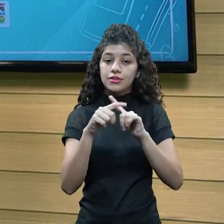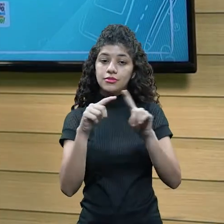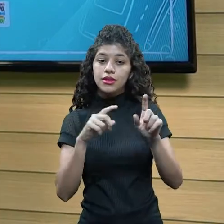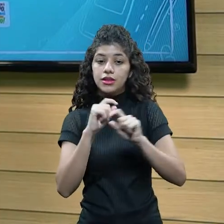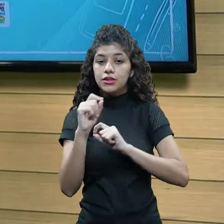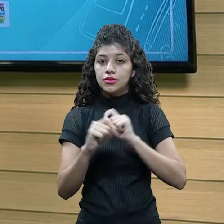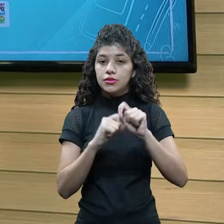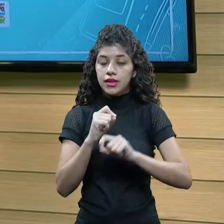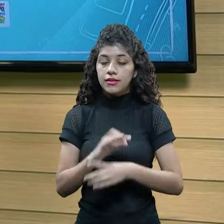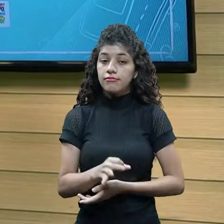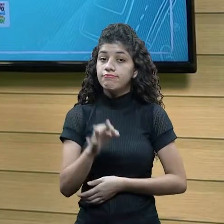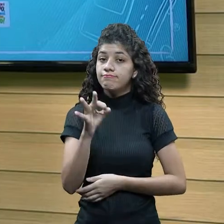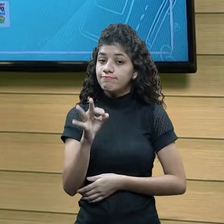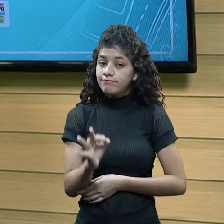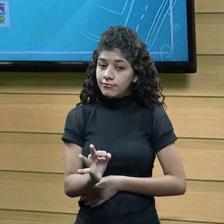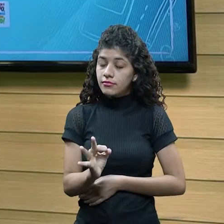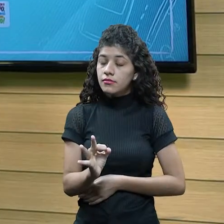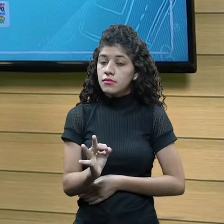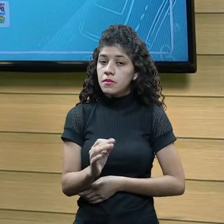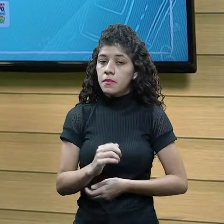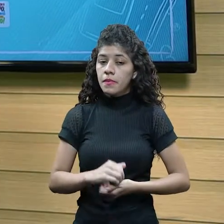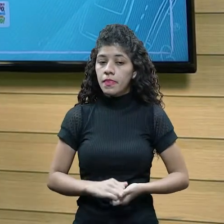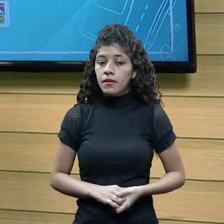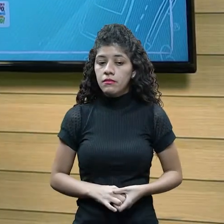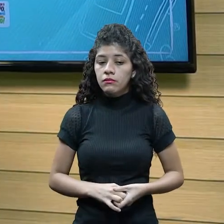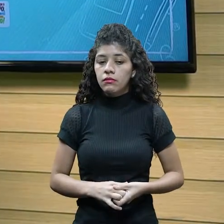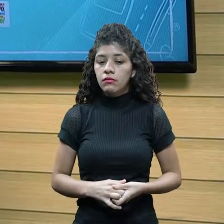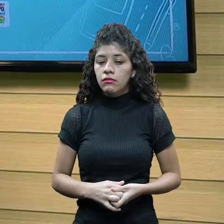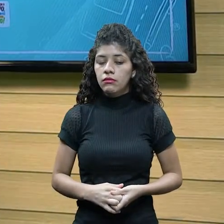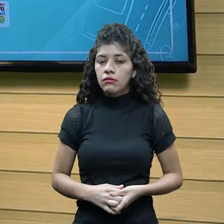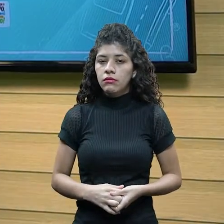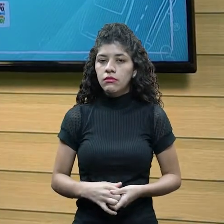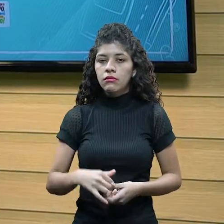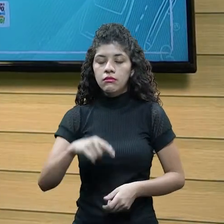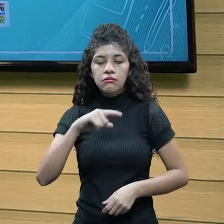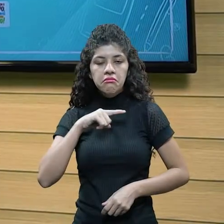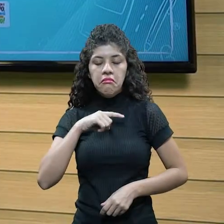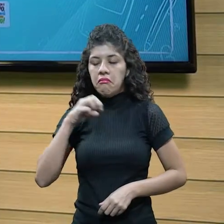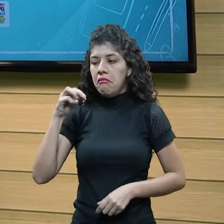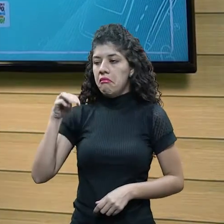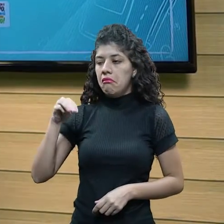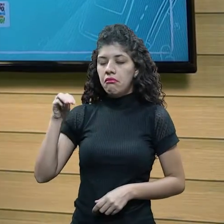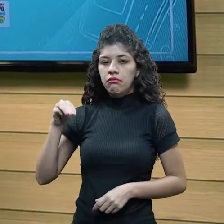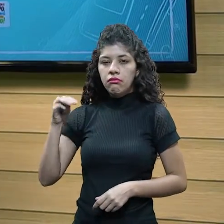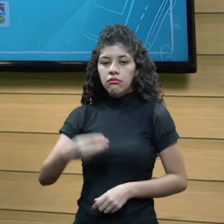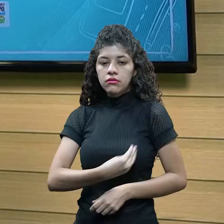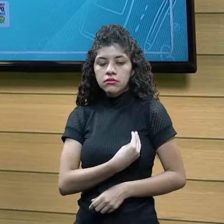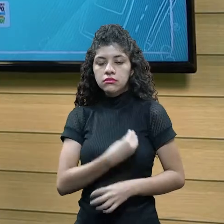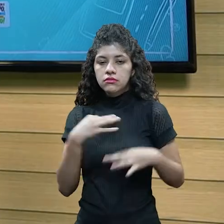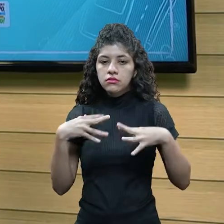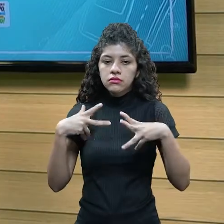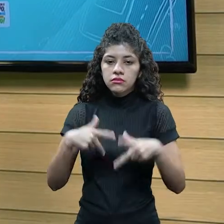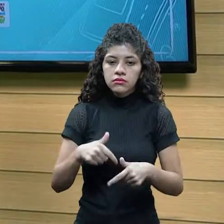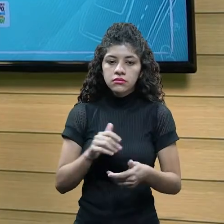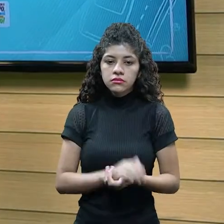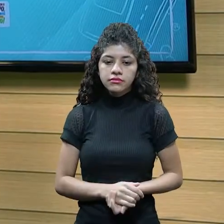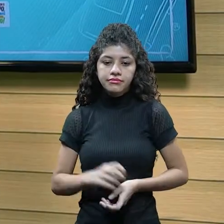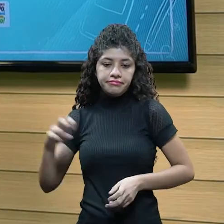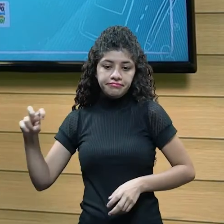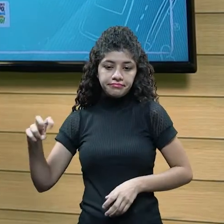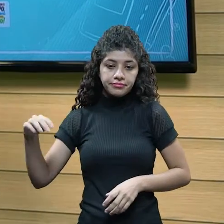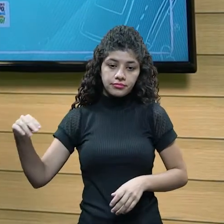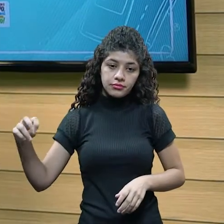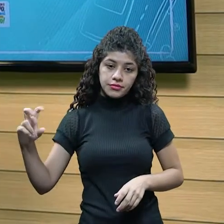premissa da exatidão, da questão precisa. Então a matemática está presente na nossa vida em tudo. Se eu for atravessar uma avenida e ver um